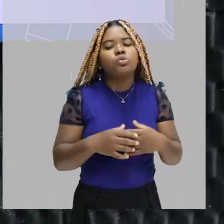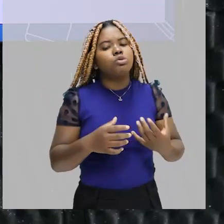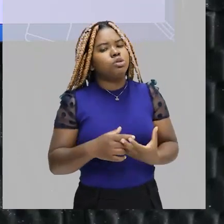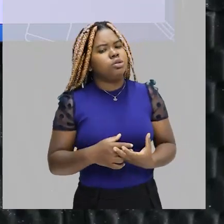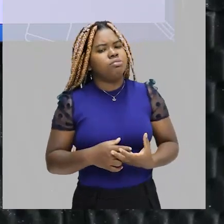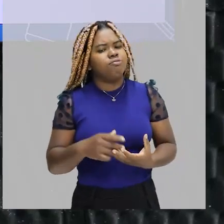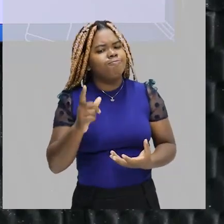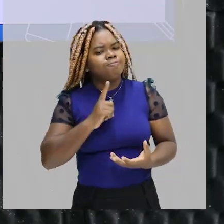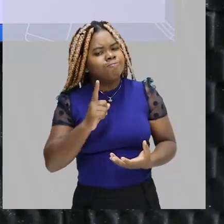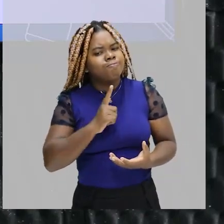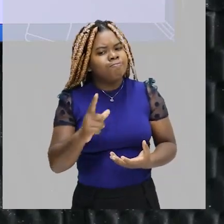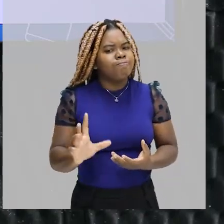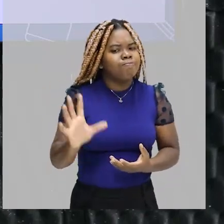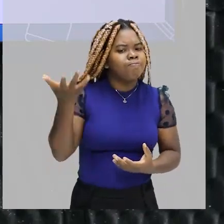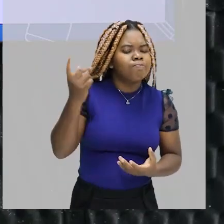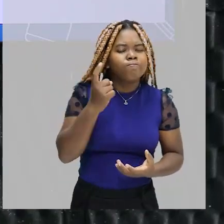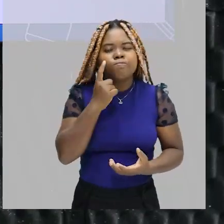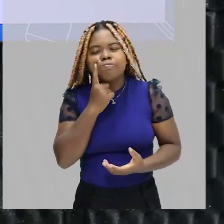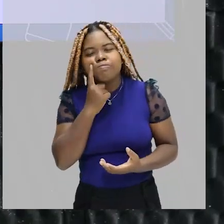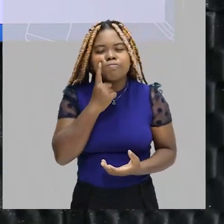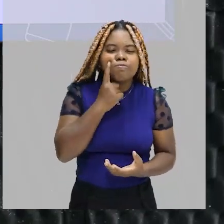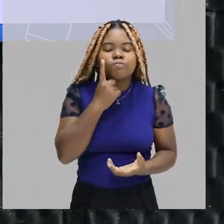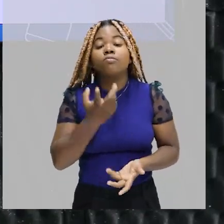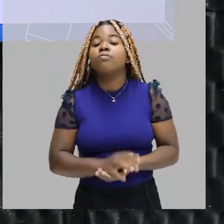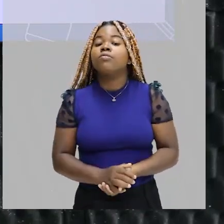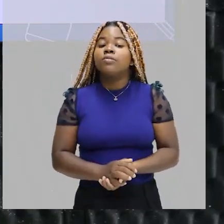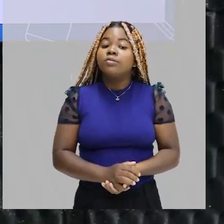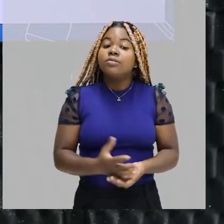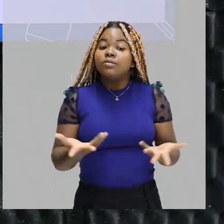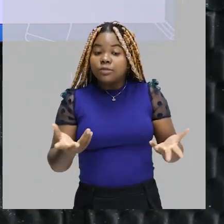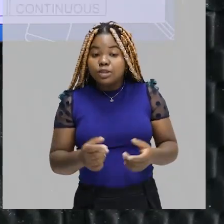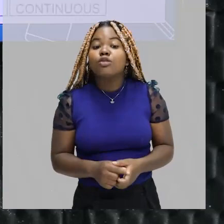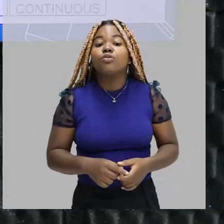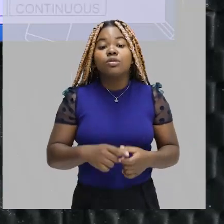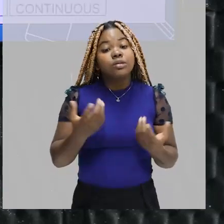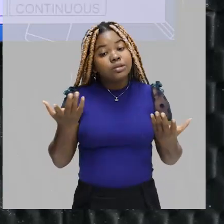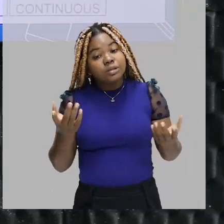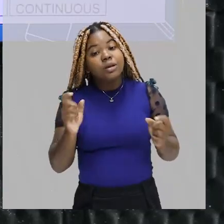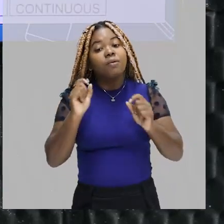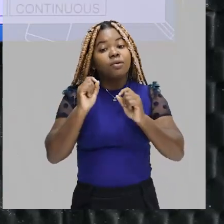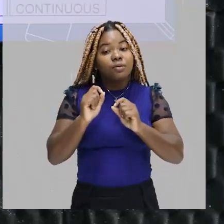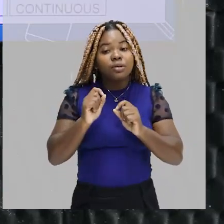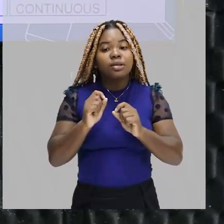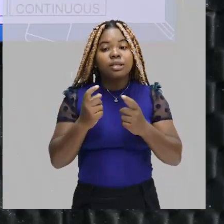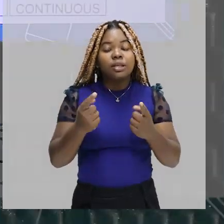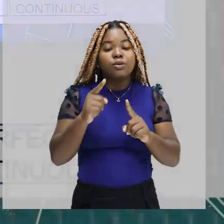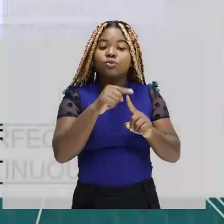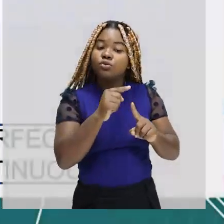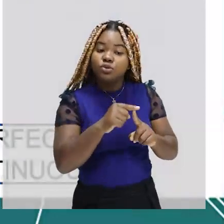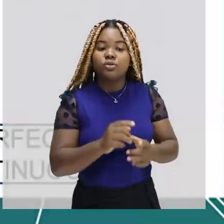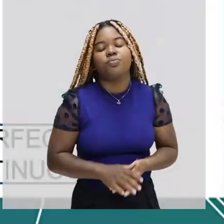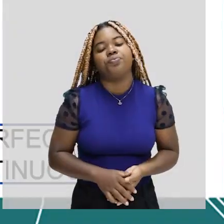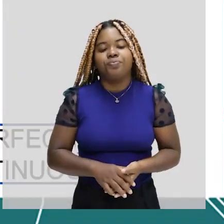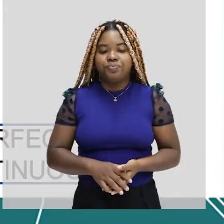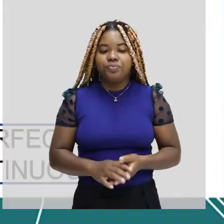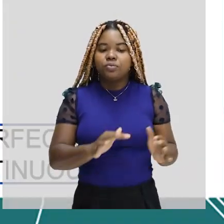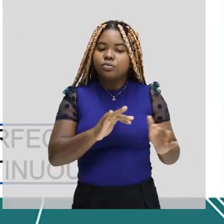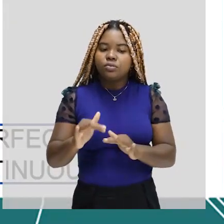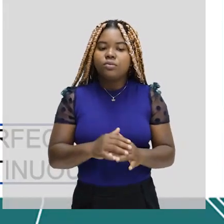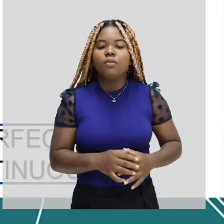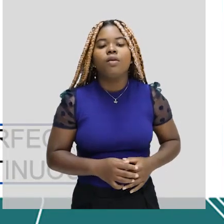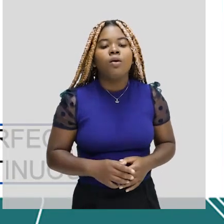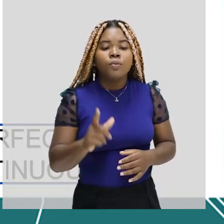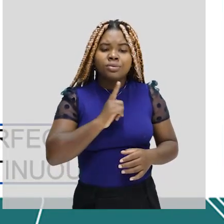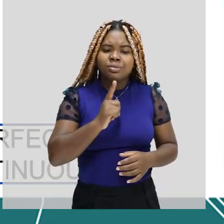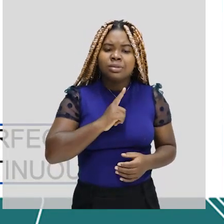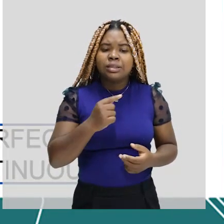são construções possíveis quando nós falamos de tempo e de ação. Considerando, então, esses dois elementos, é